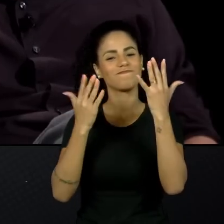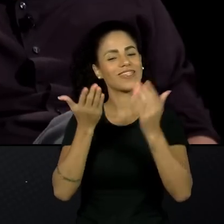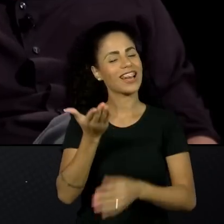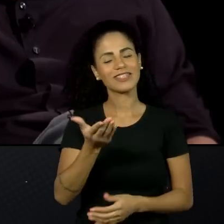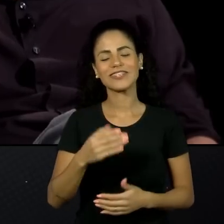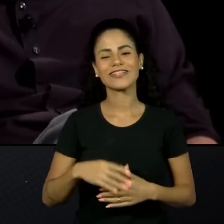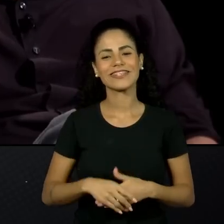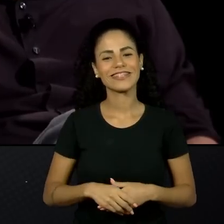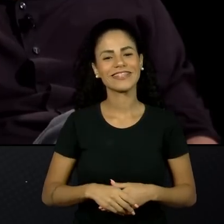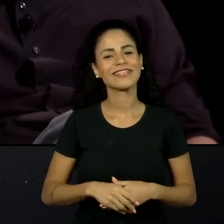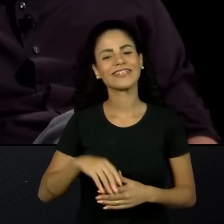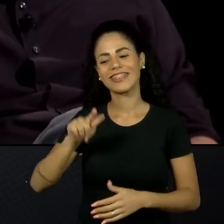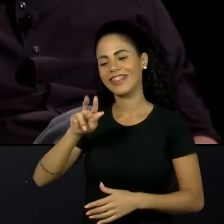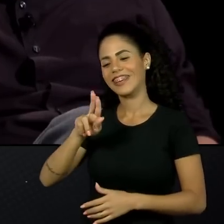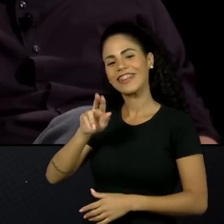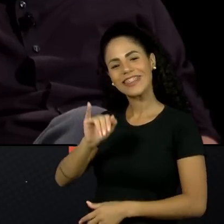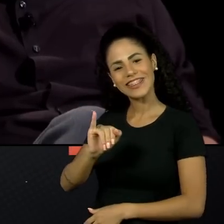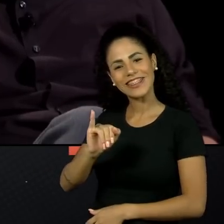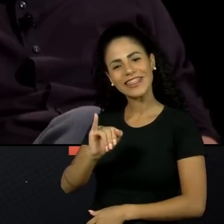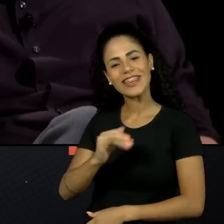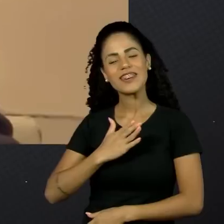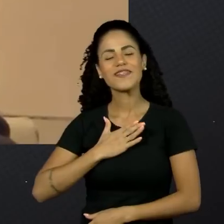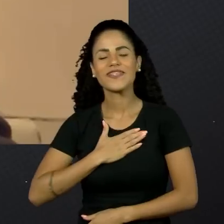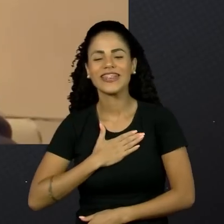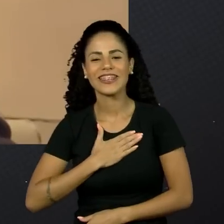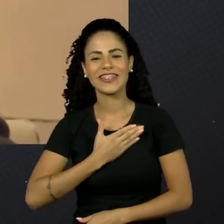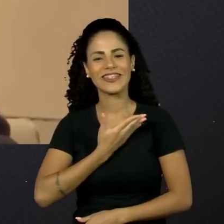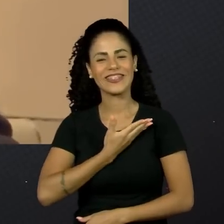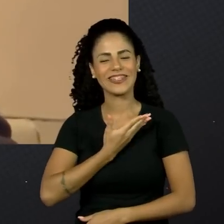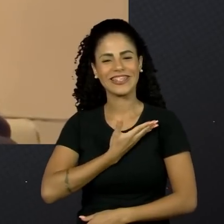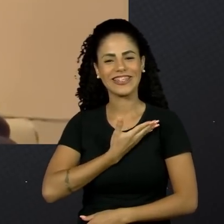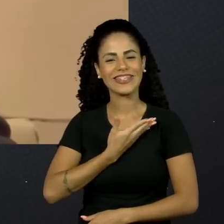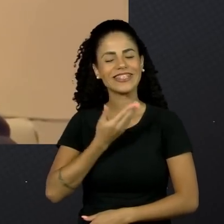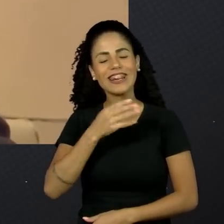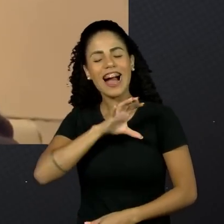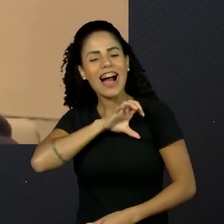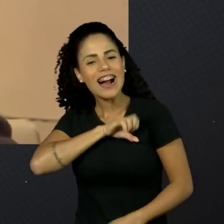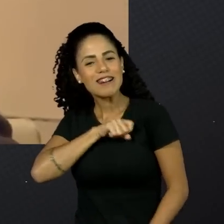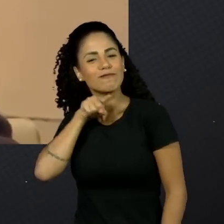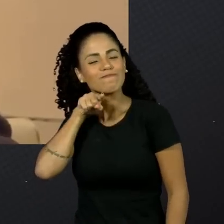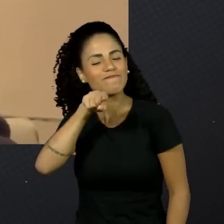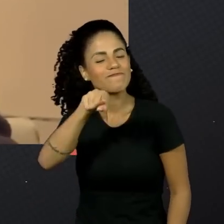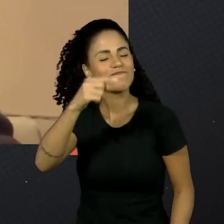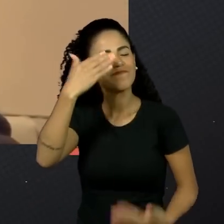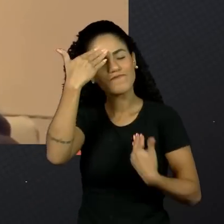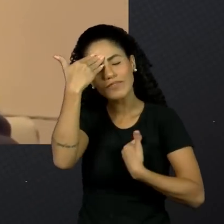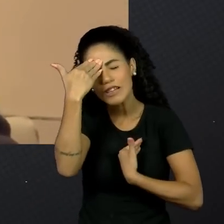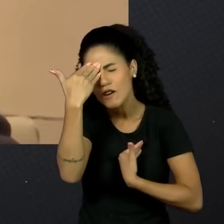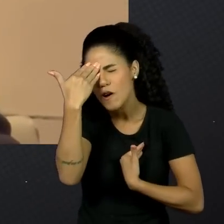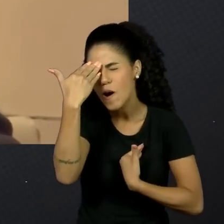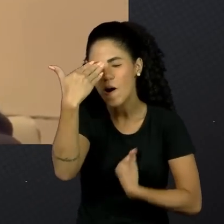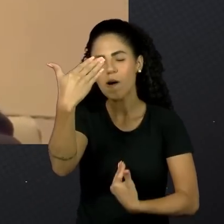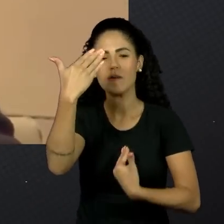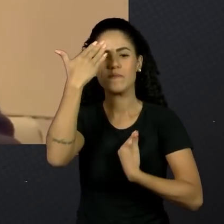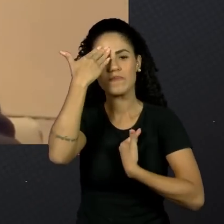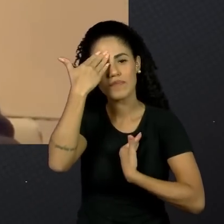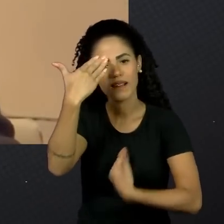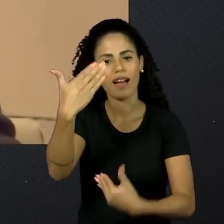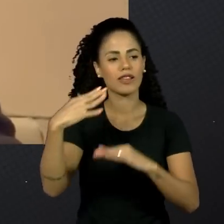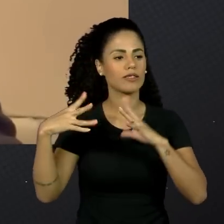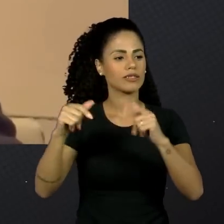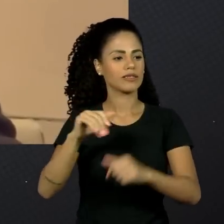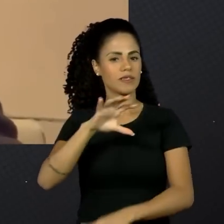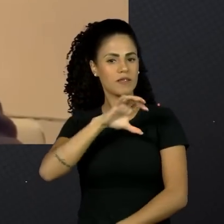isso. Guilherme, meu Gui, te amo, muito obrigada por tanto, por todo o seu